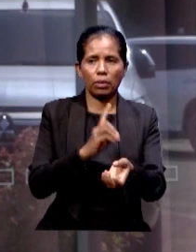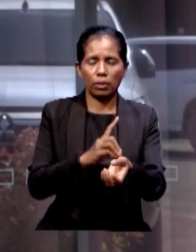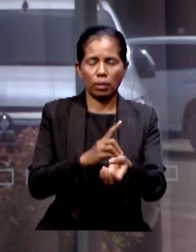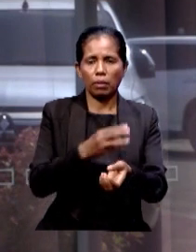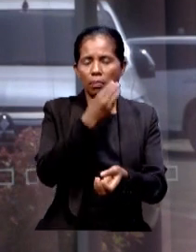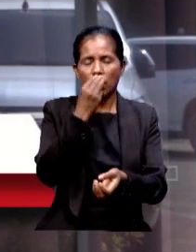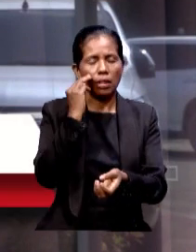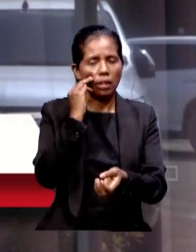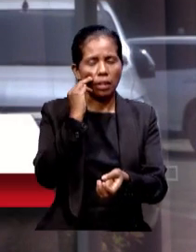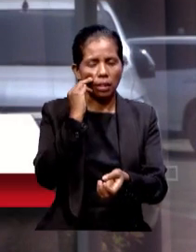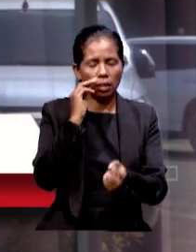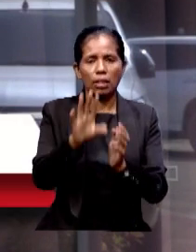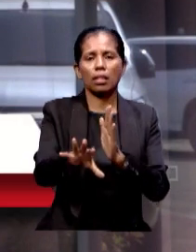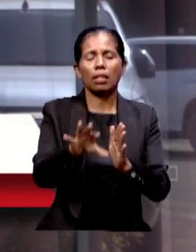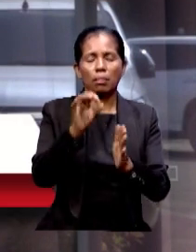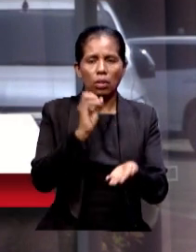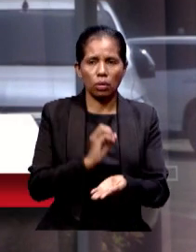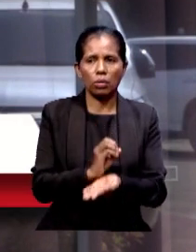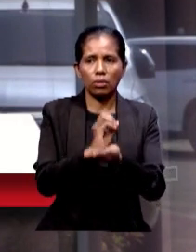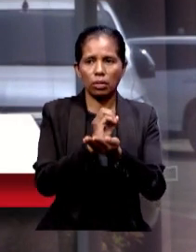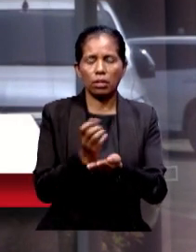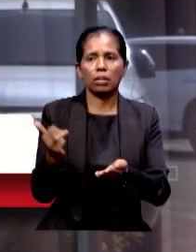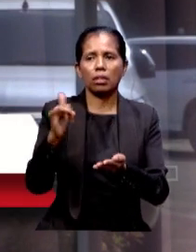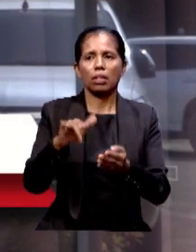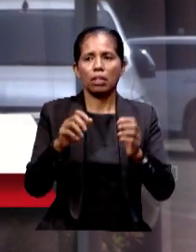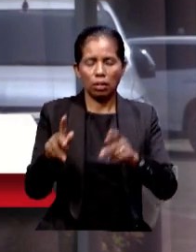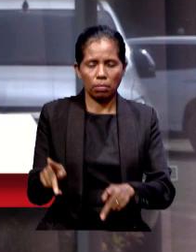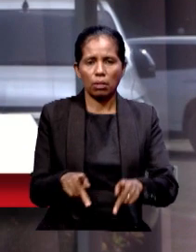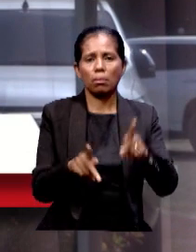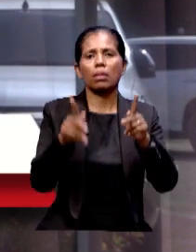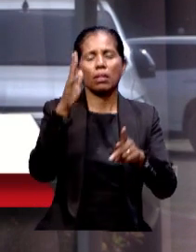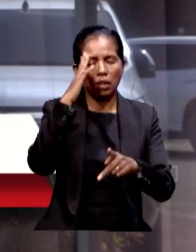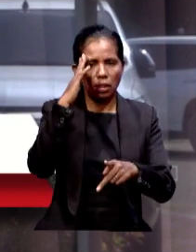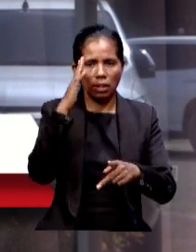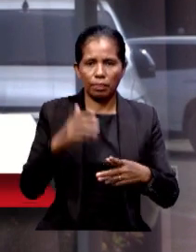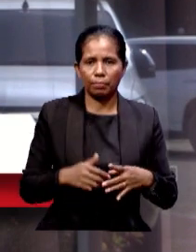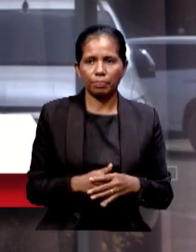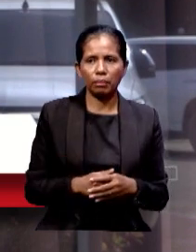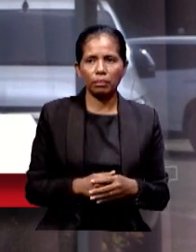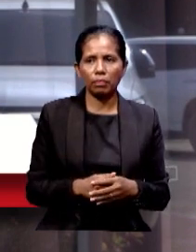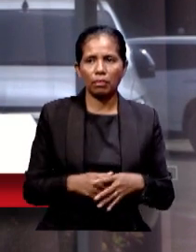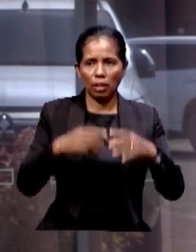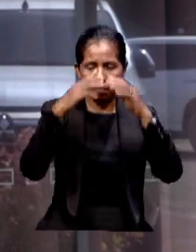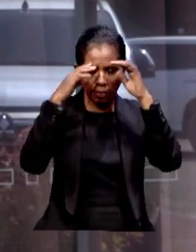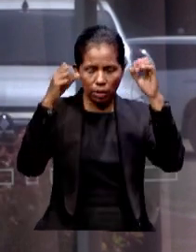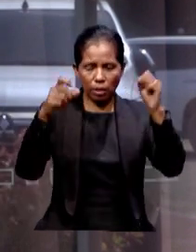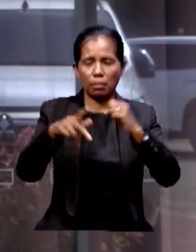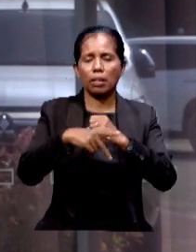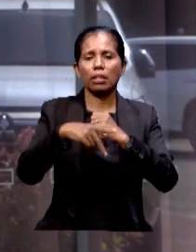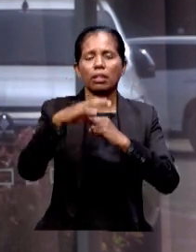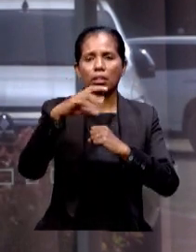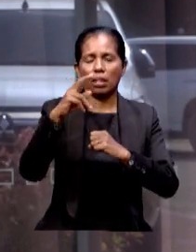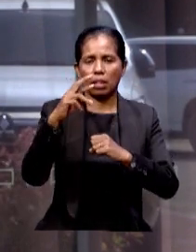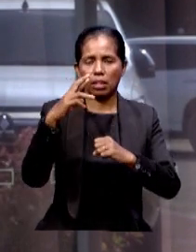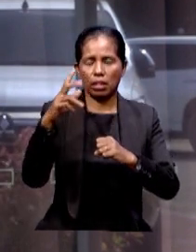oikusi, sirani maneira atu nega hal no samos, publik ne hatene kata presidente do partido CNRT mak hatudu